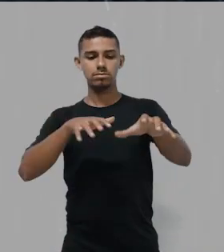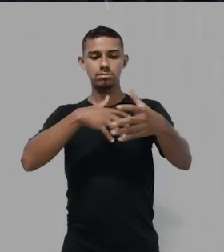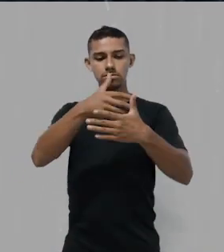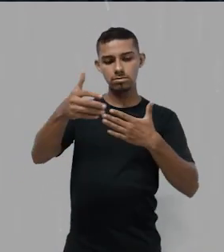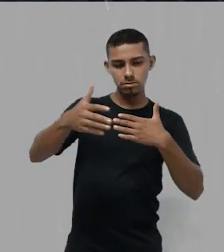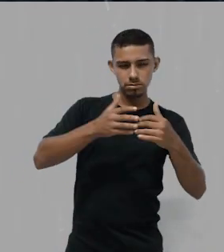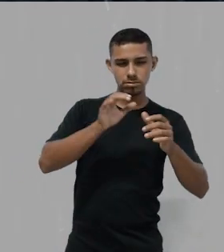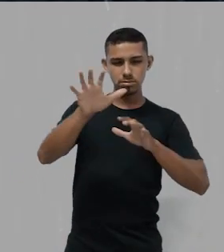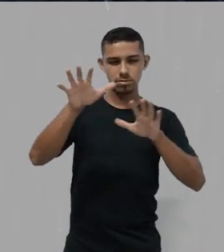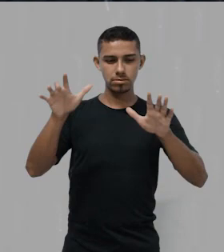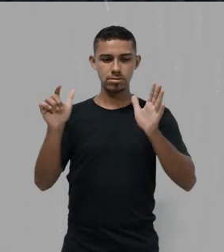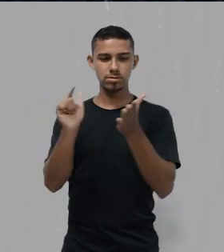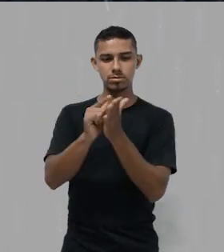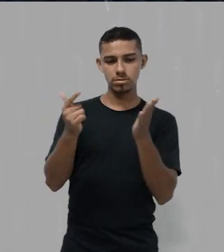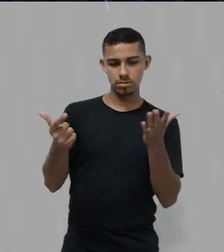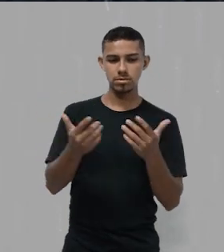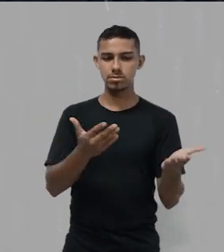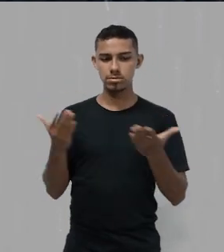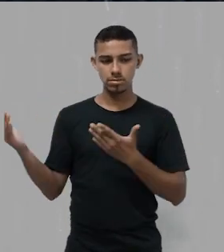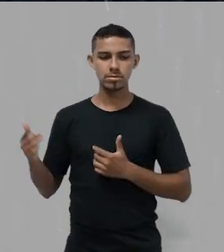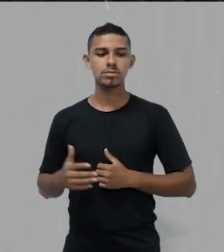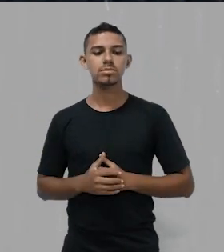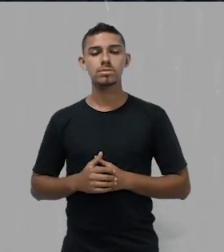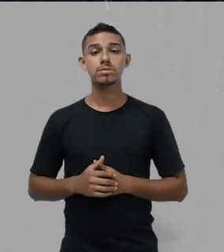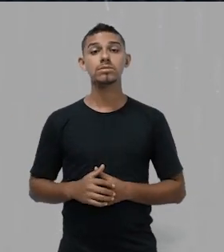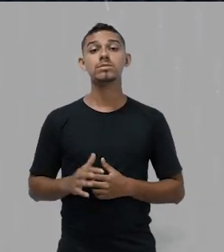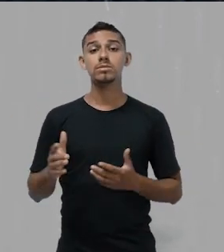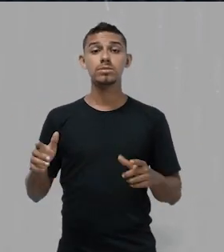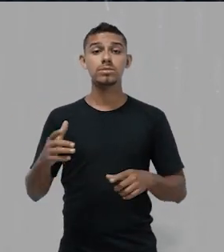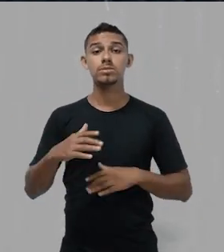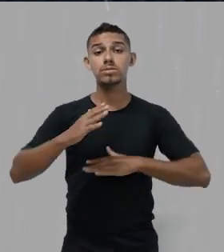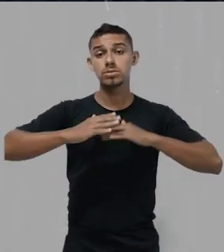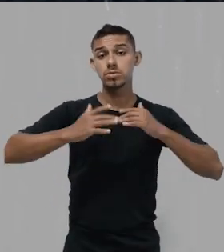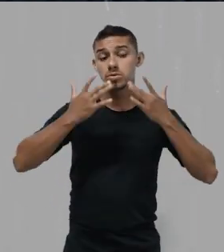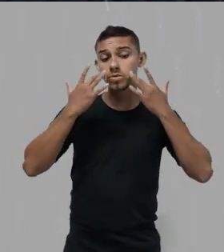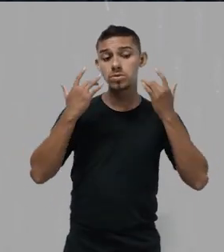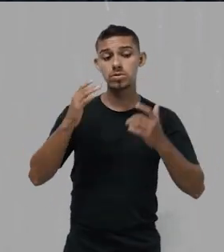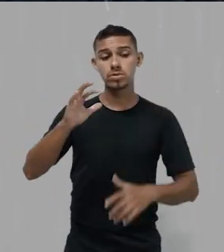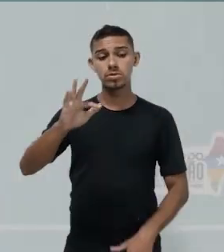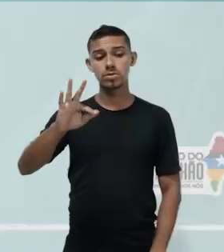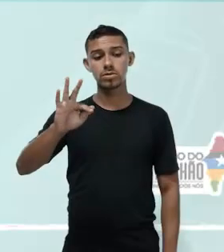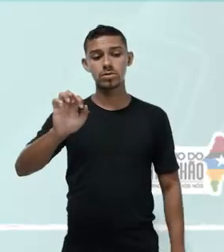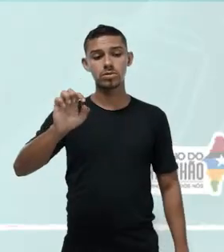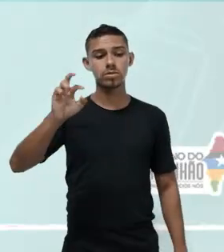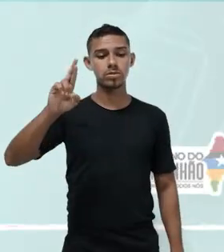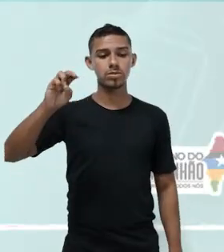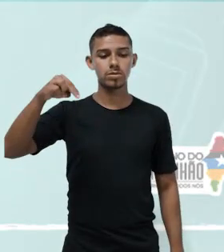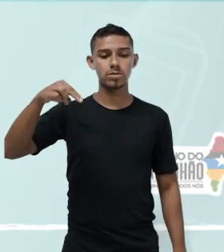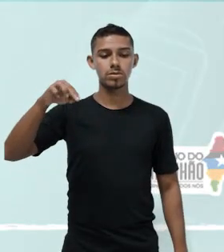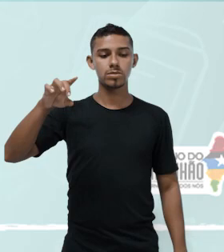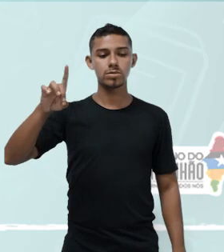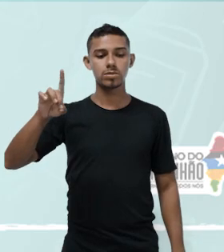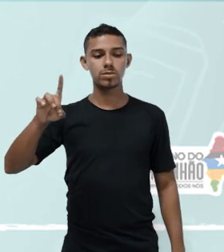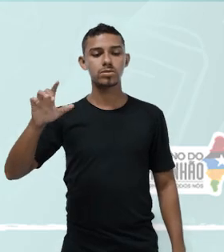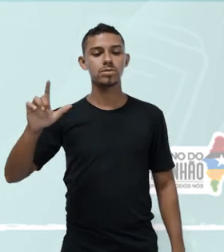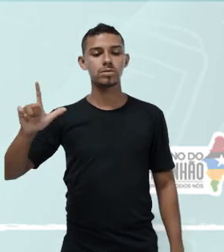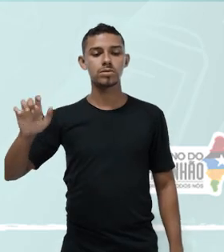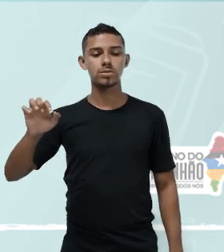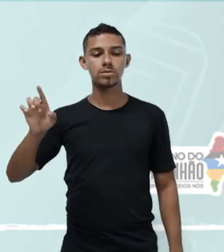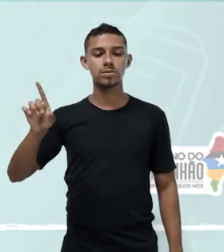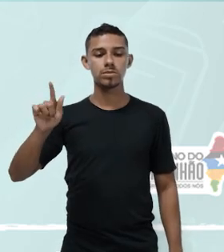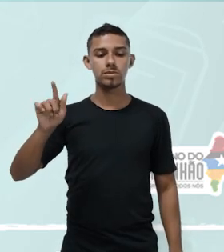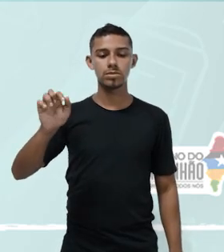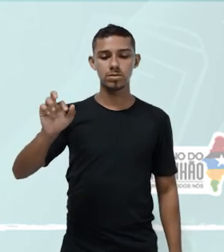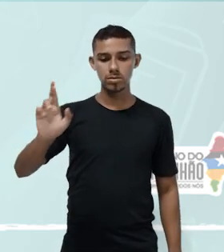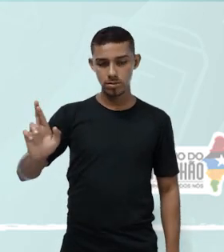que é a guitarra e jornal, né, que é o cubismo sintético. Fernand Leger. Eu achei engraçado que um aluno meu disse assim, professor, isso aqui eu faço no Word Art. Mas,